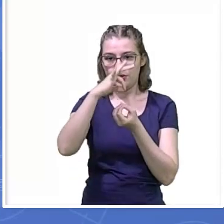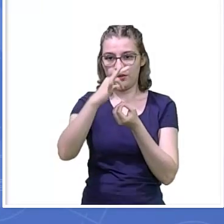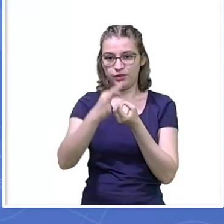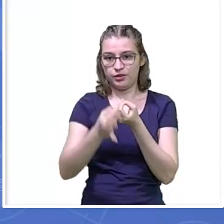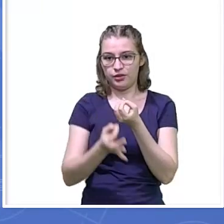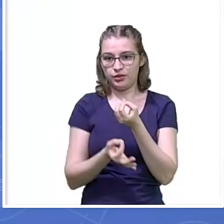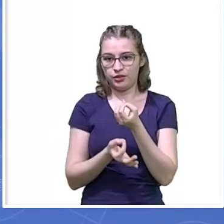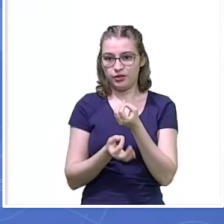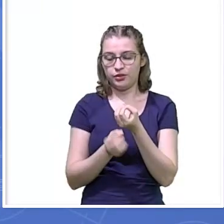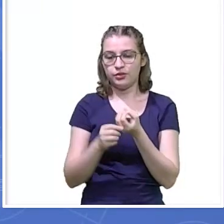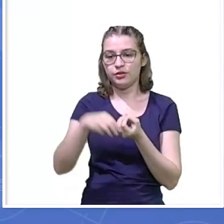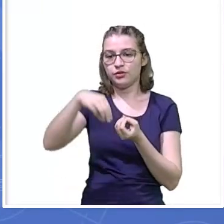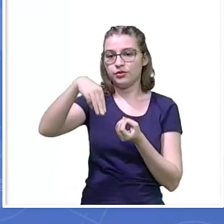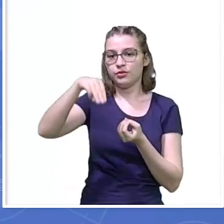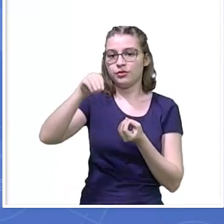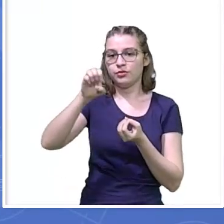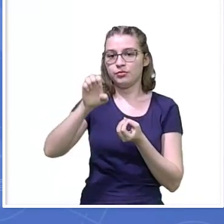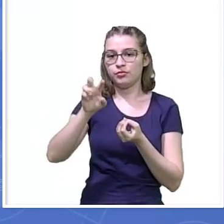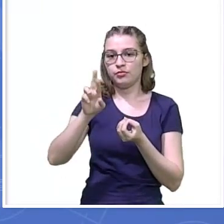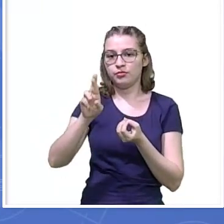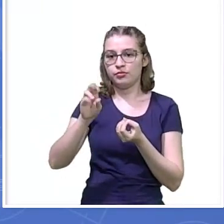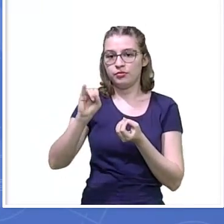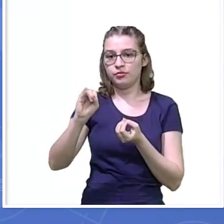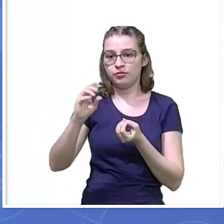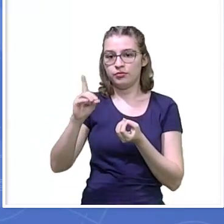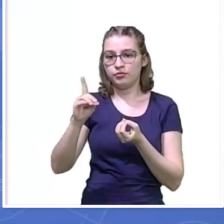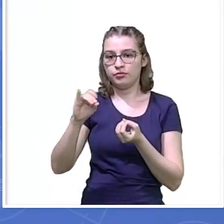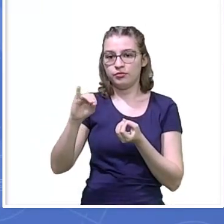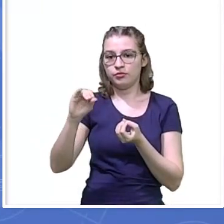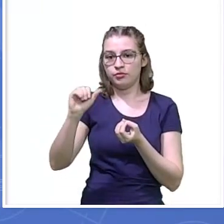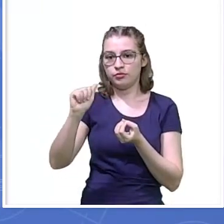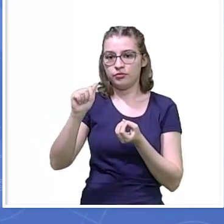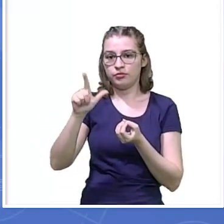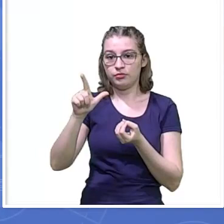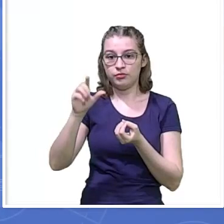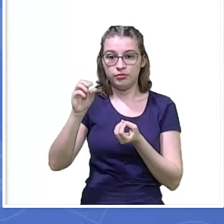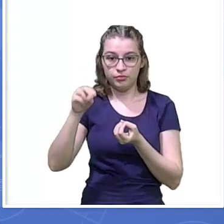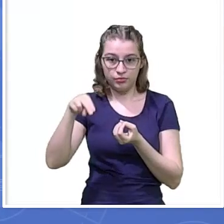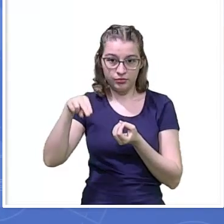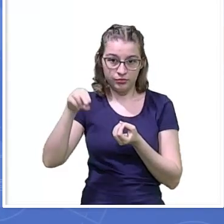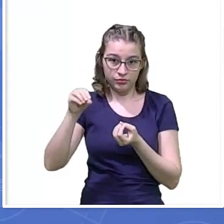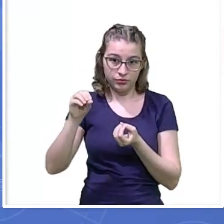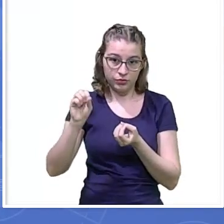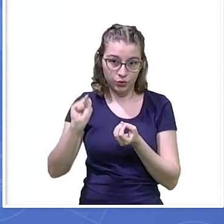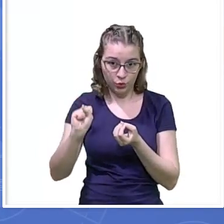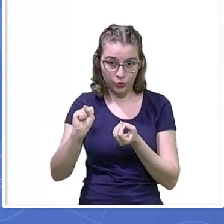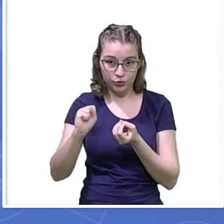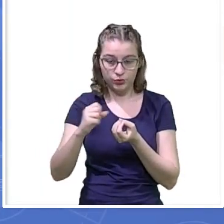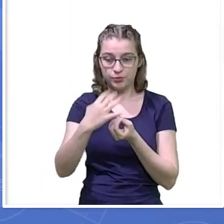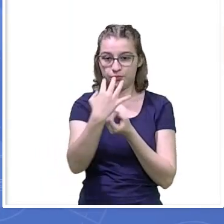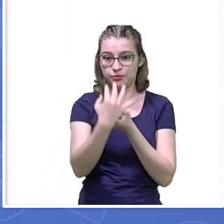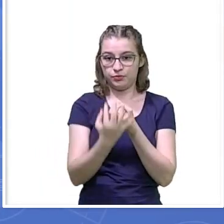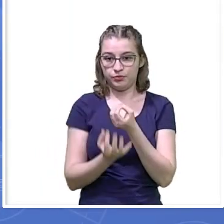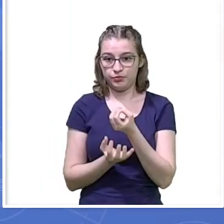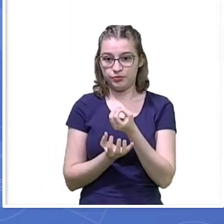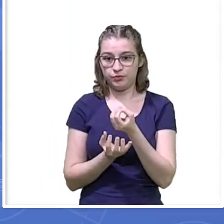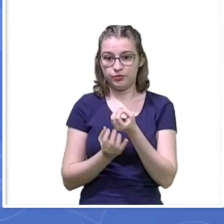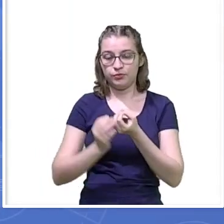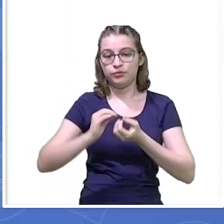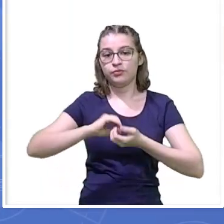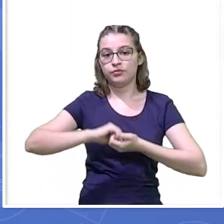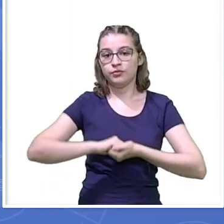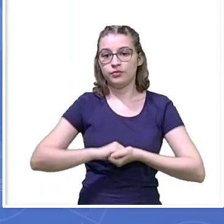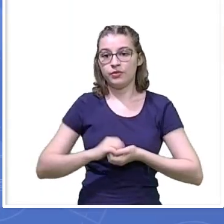vertical também tem um valor específico, que são as longitudes. O texto, pessoal, agora sim, a gente vai verificar a